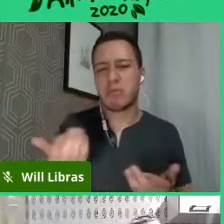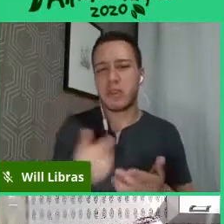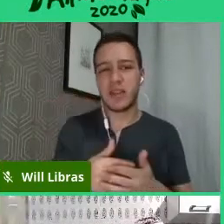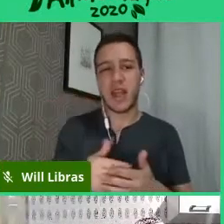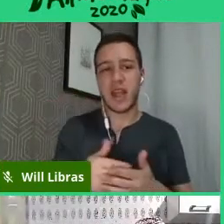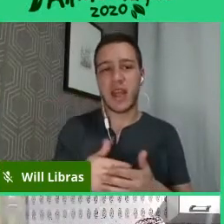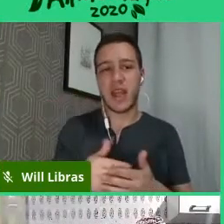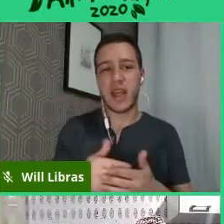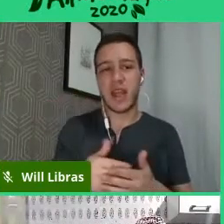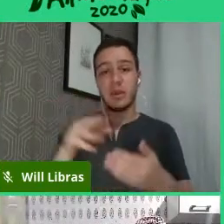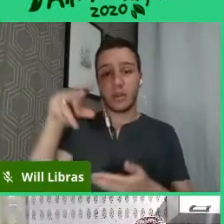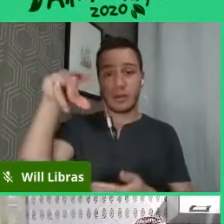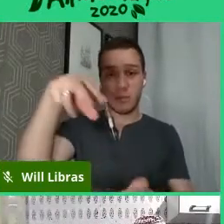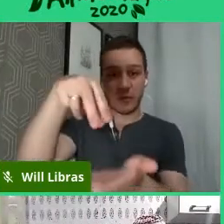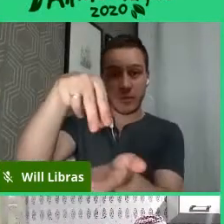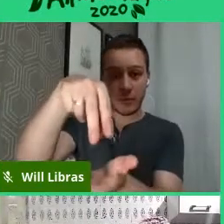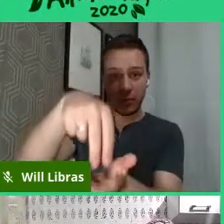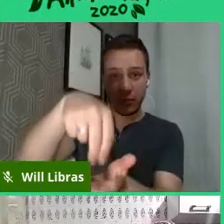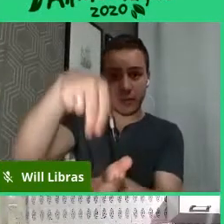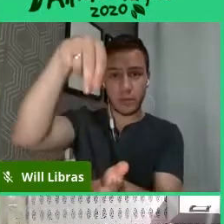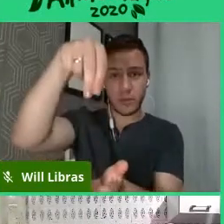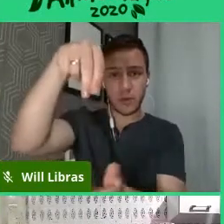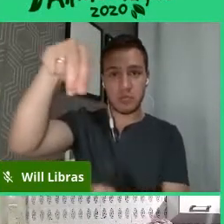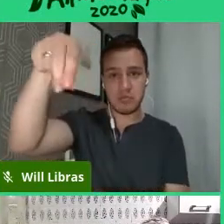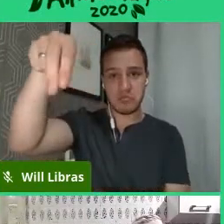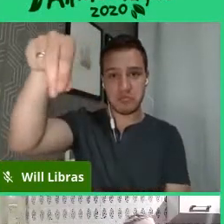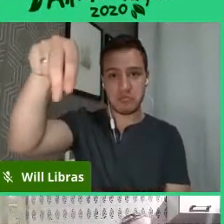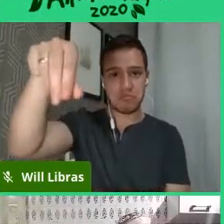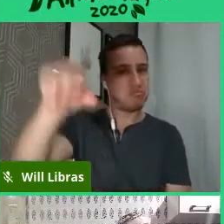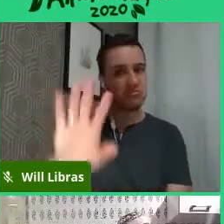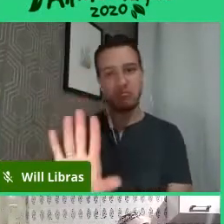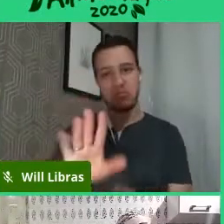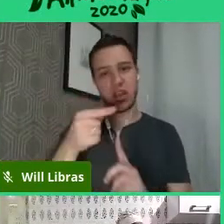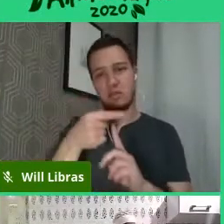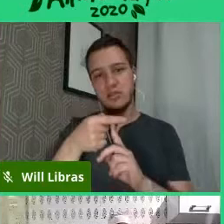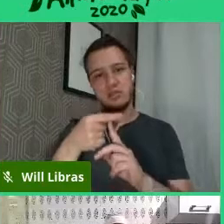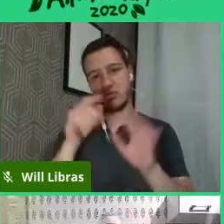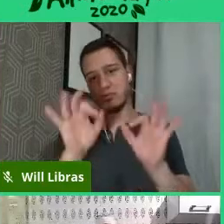com os dedos, né, assim, e colocar por cima um pouquinho de sal, tá?